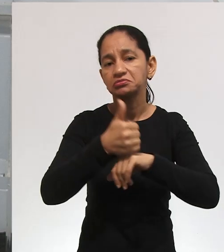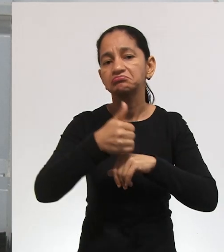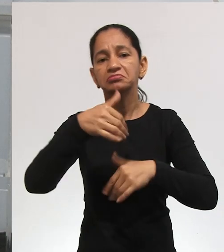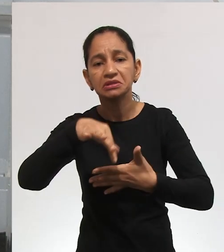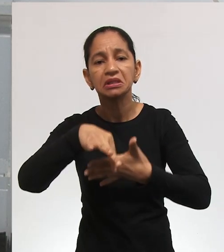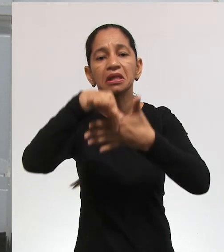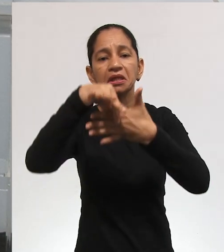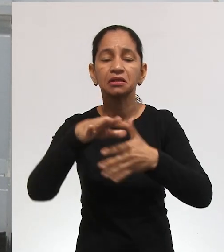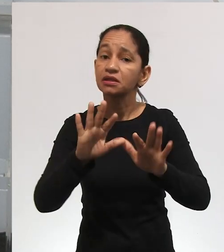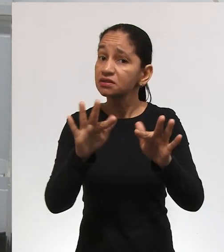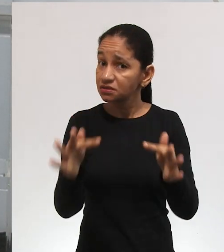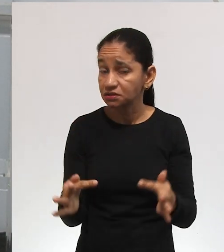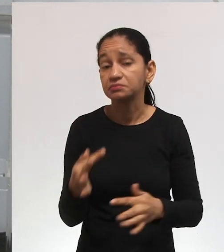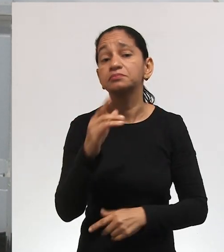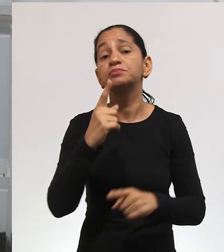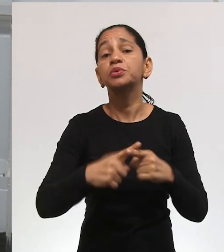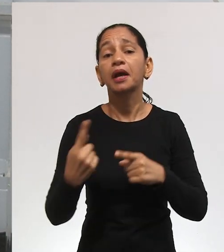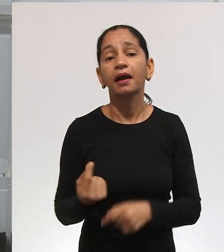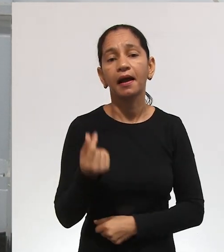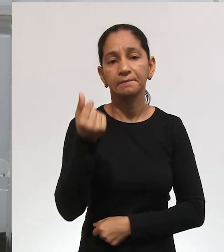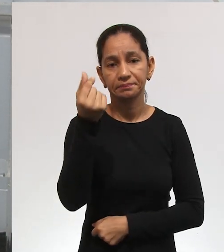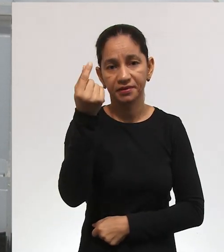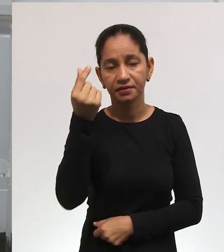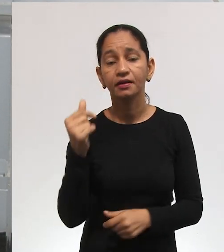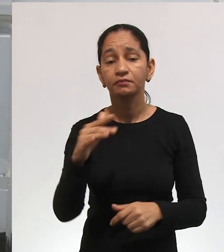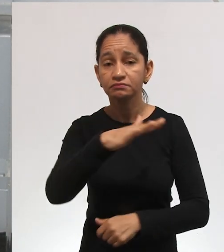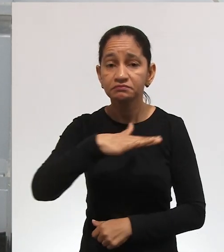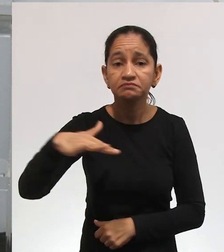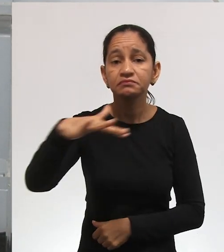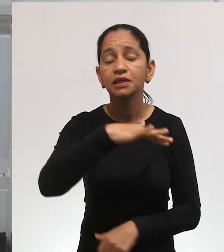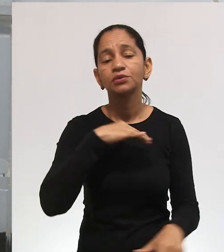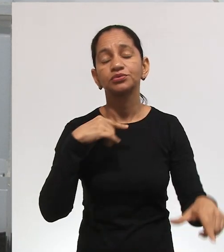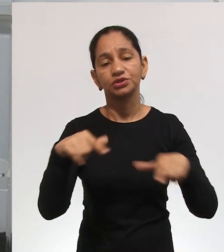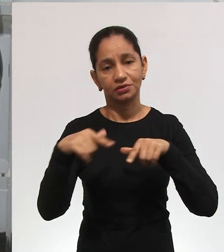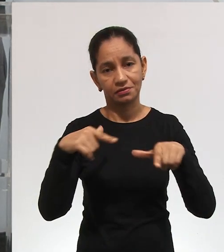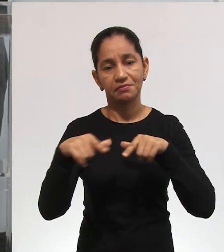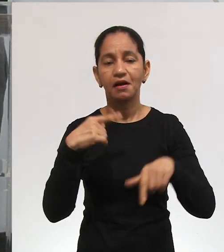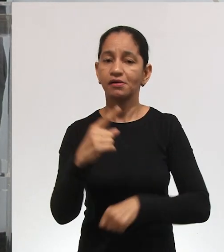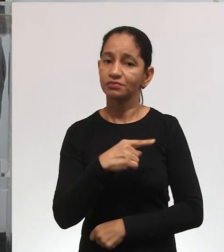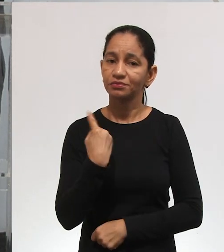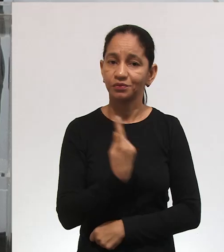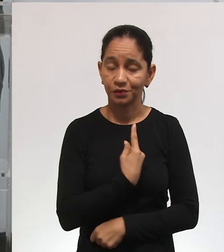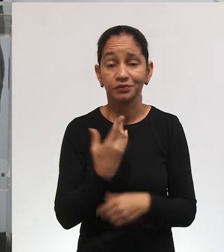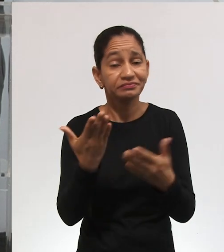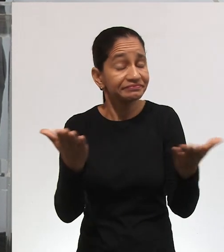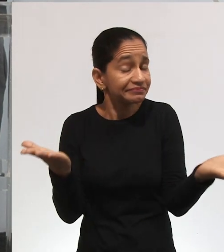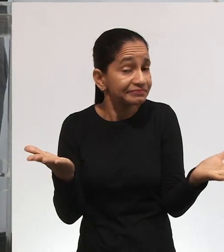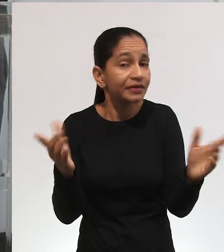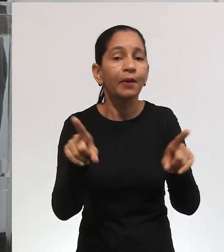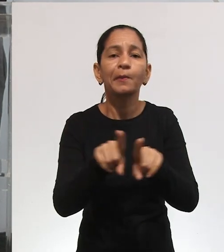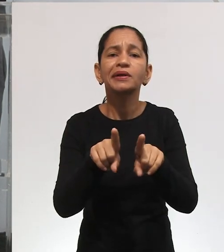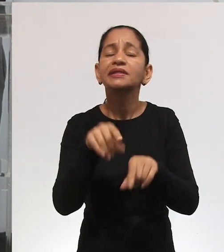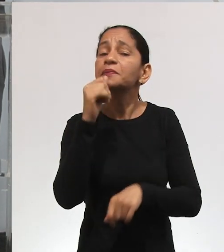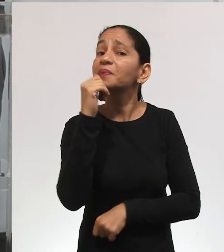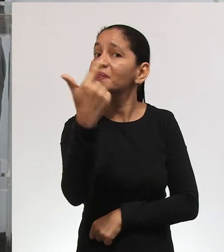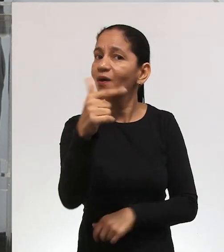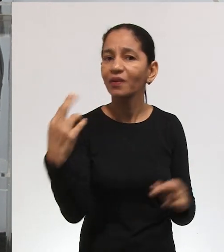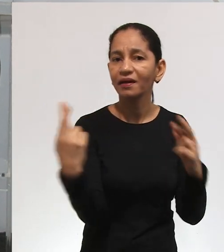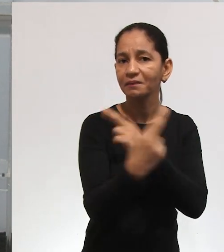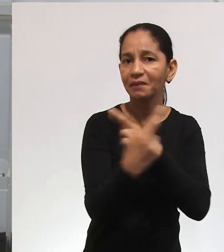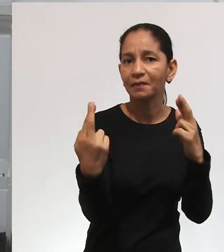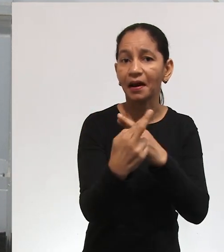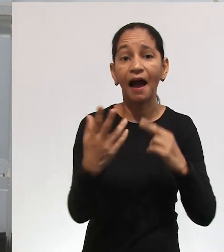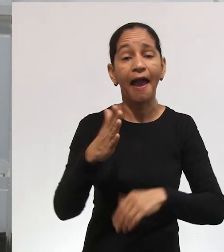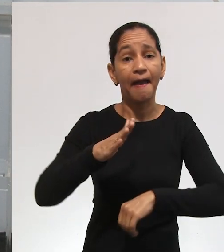o detentor do capital tem sobre o meio de produção. Ou seja, eu não tenho mais aquela relação